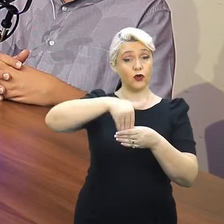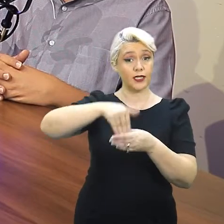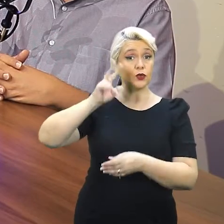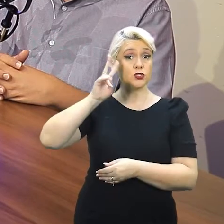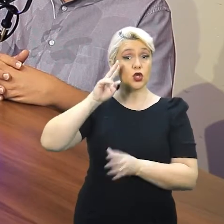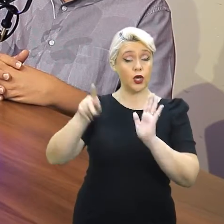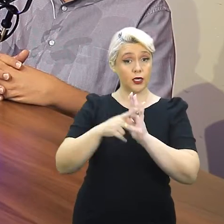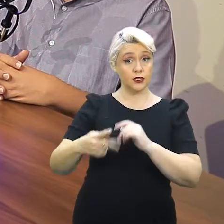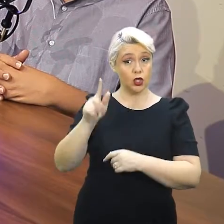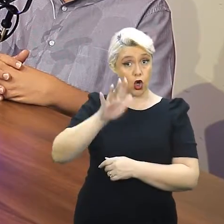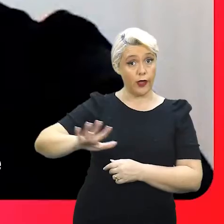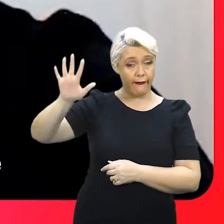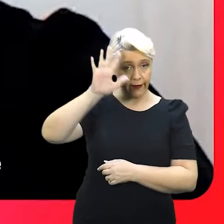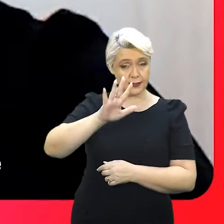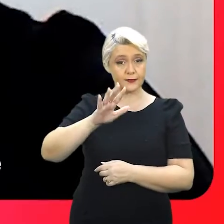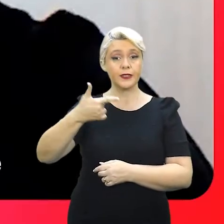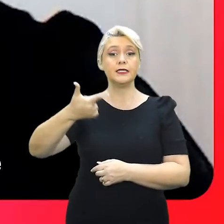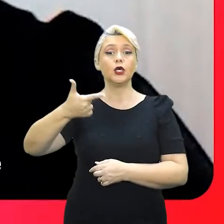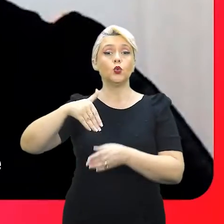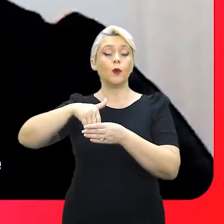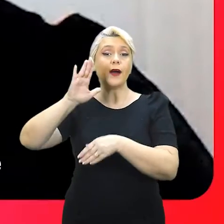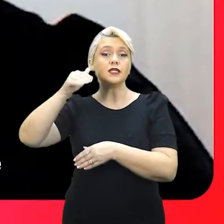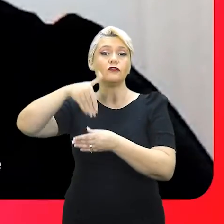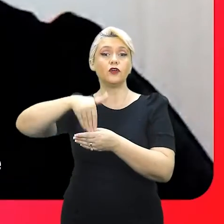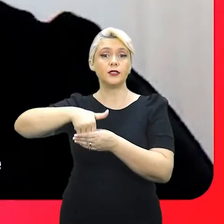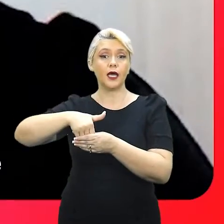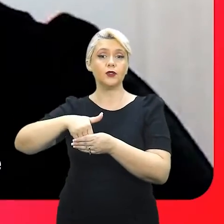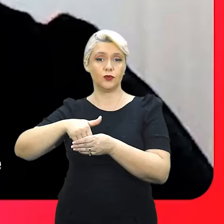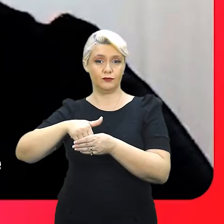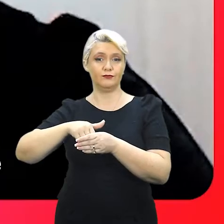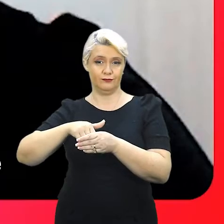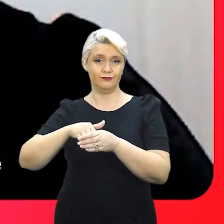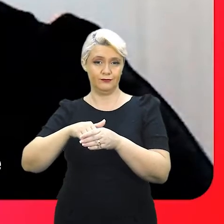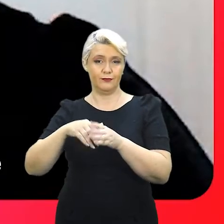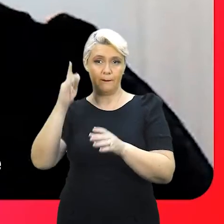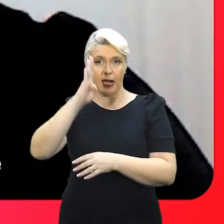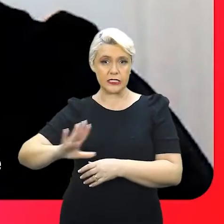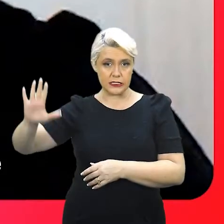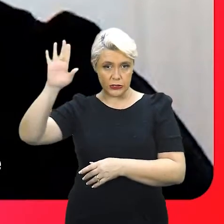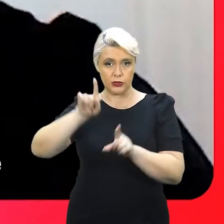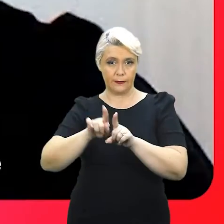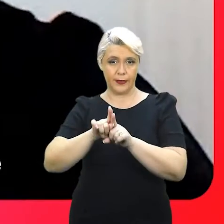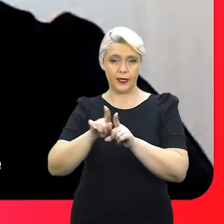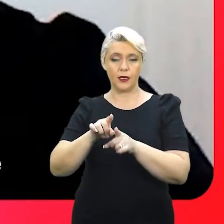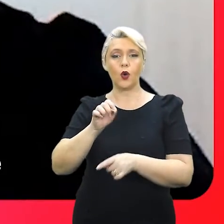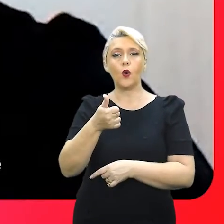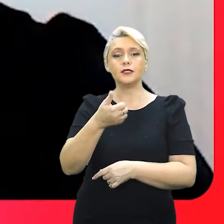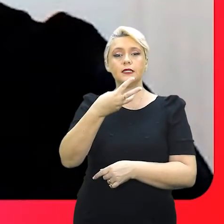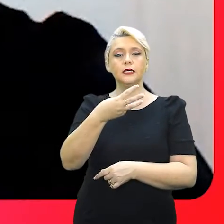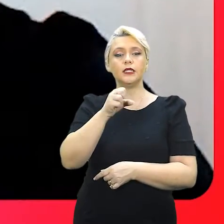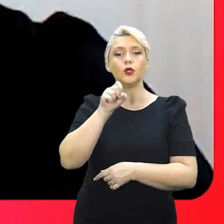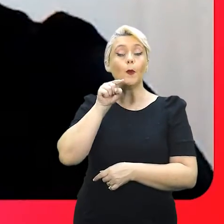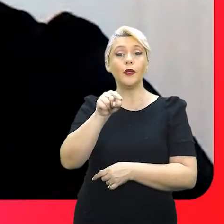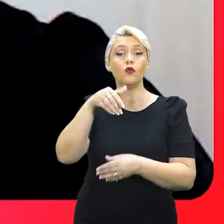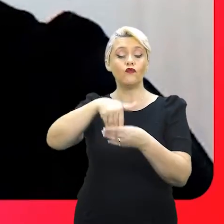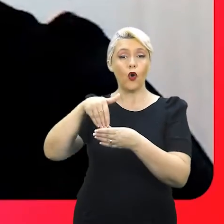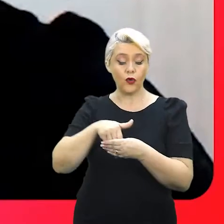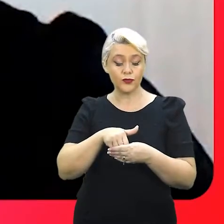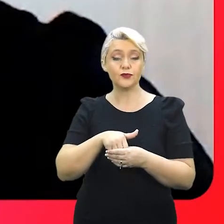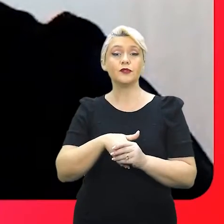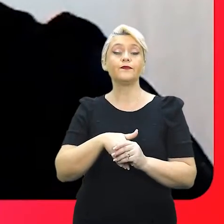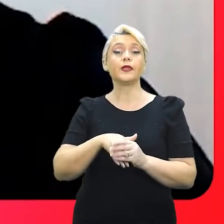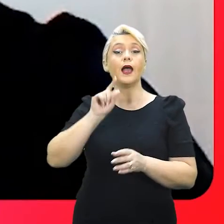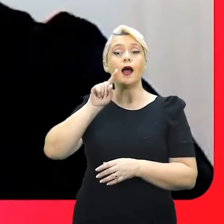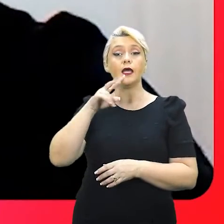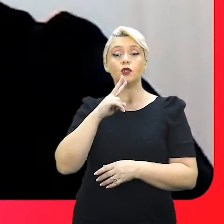da história de Goiás, o segundo mais votado proporcionalmente do Brasil, com quase 38 mil votos, e depois de